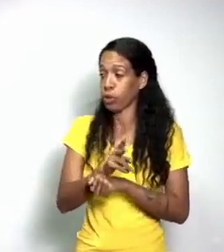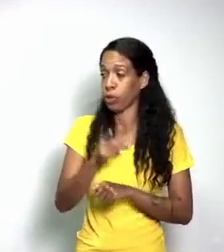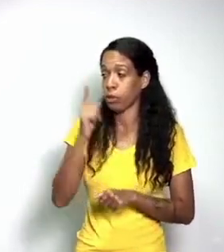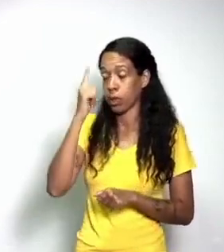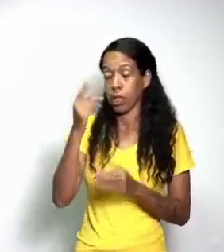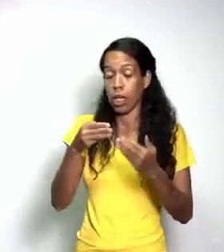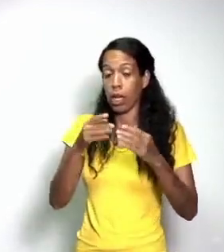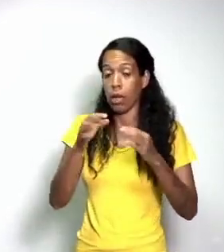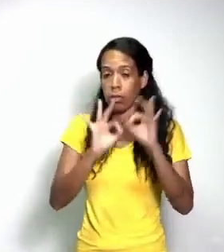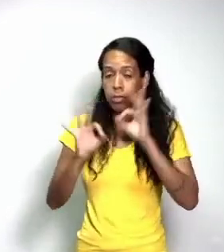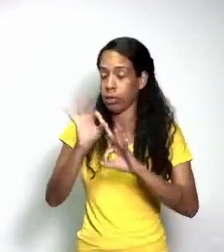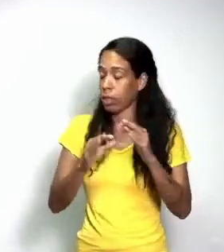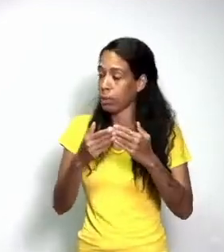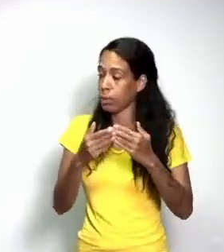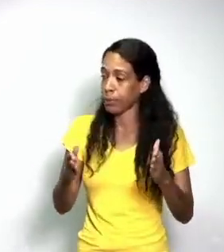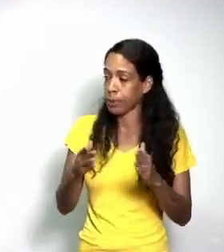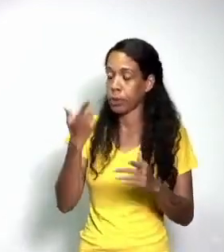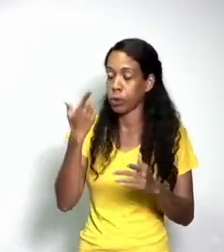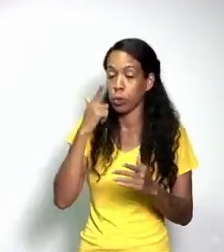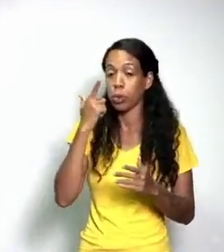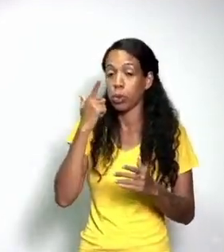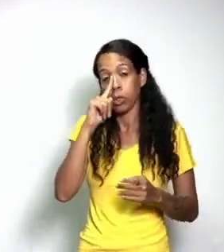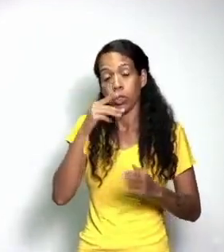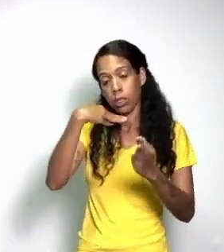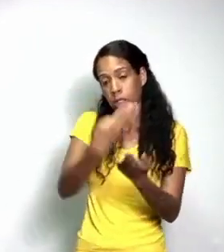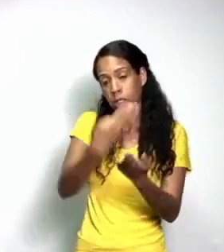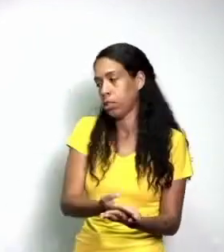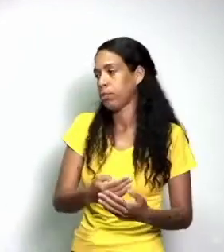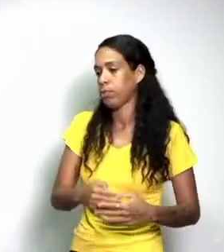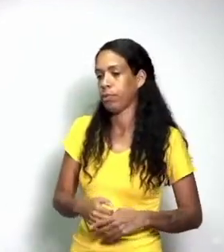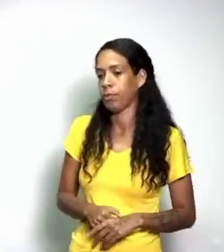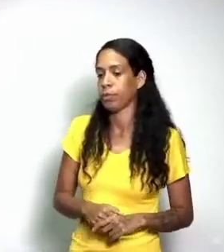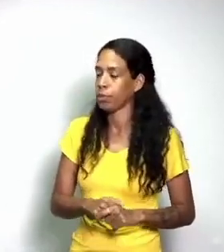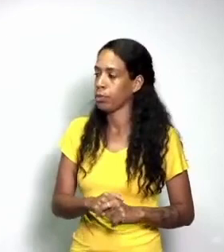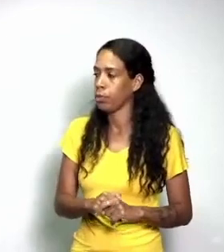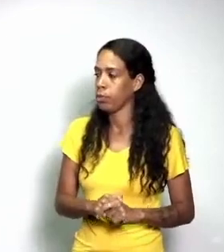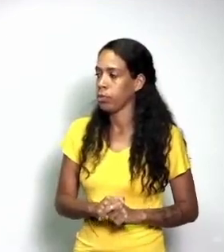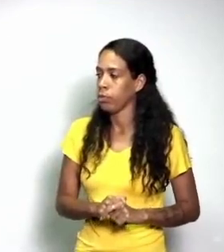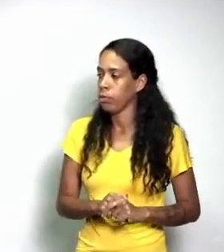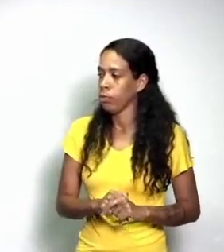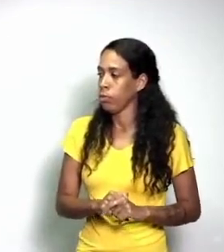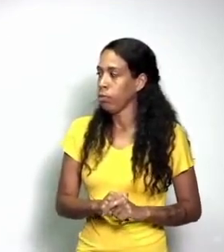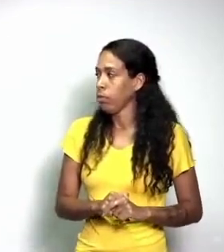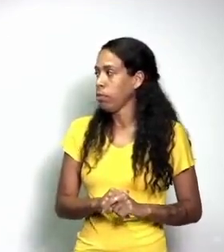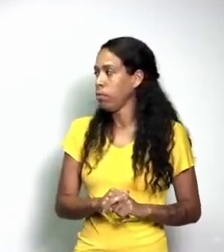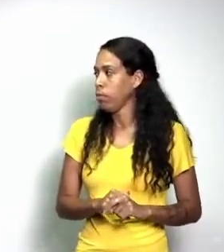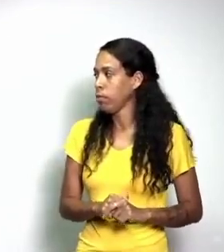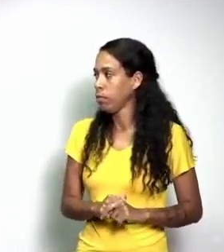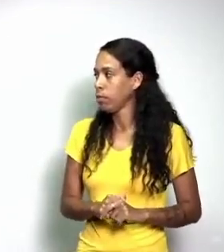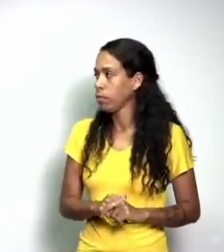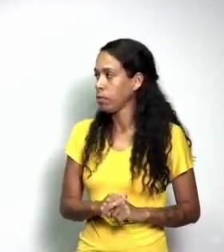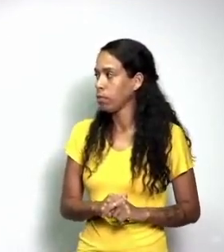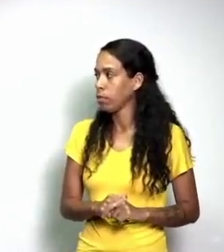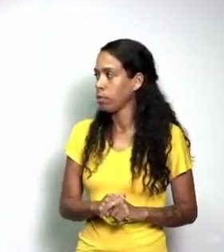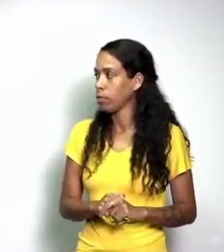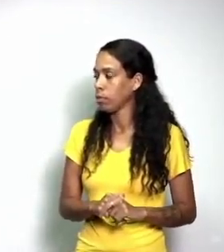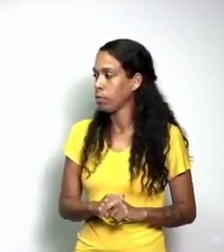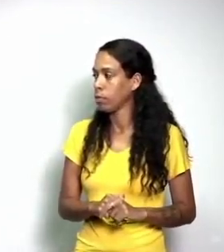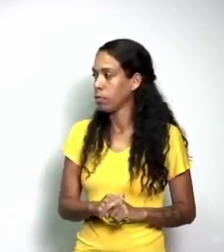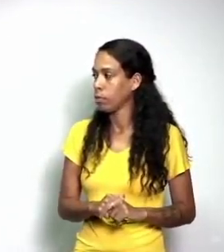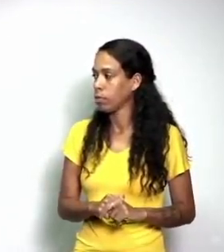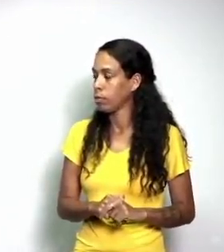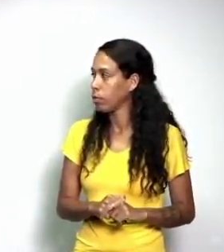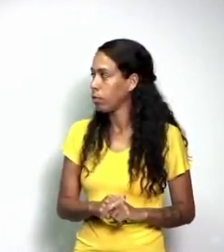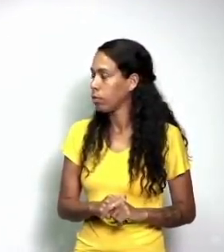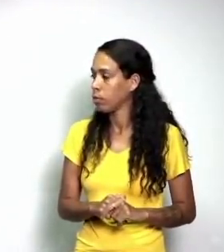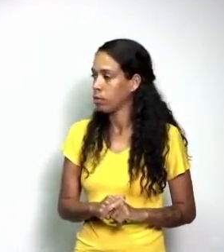os equipamentos e tudo mais. Mas aí no caso a gente está garantindo essa segurança no tripé de outras formas. Então pode liberar, puxar